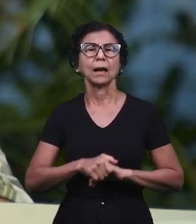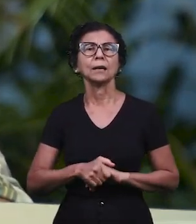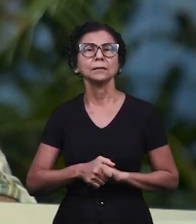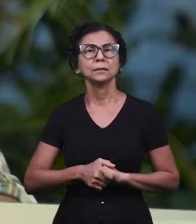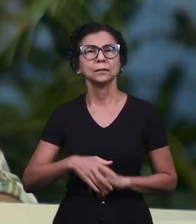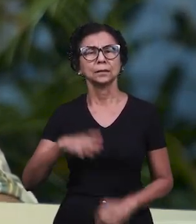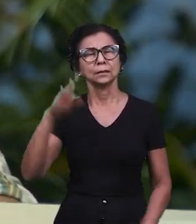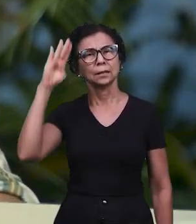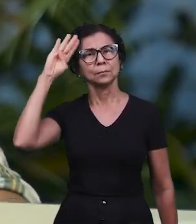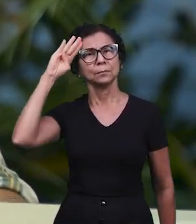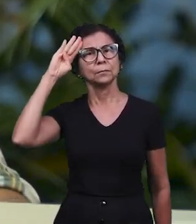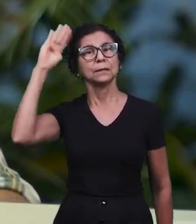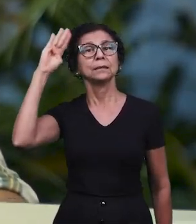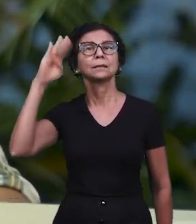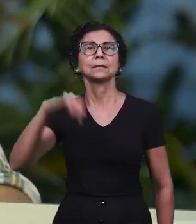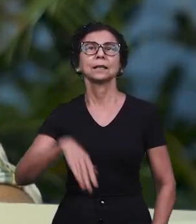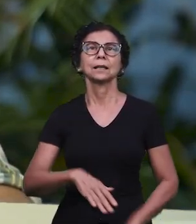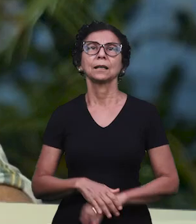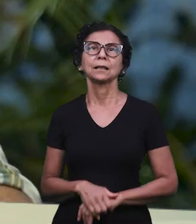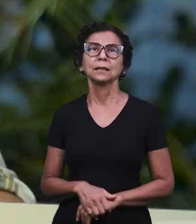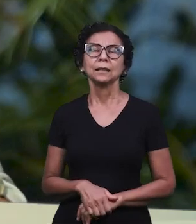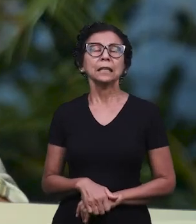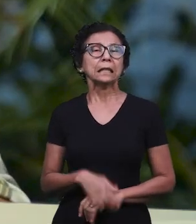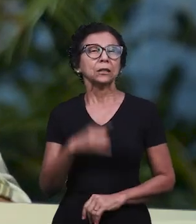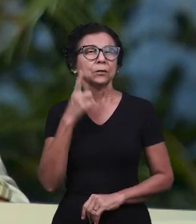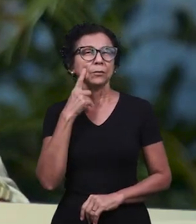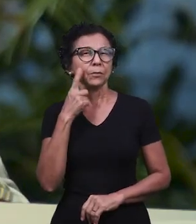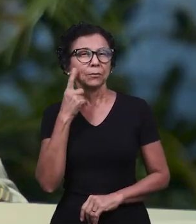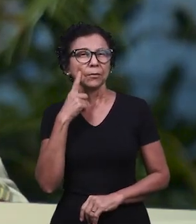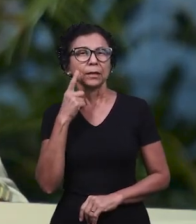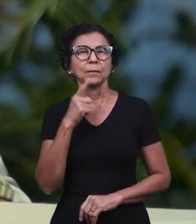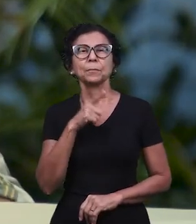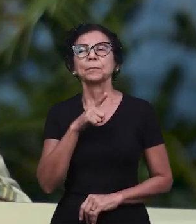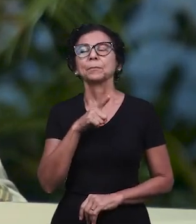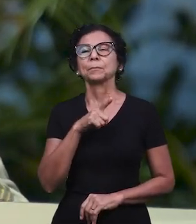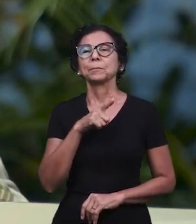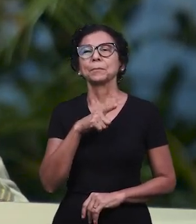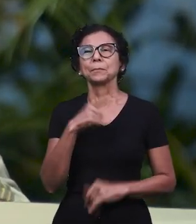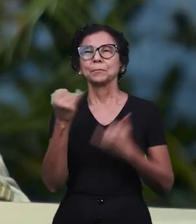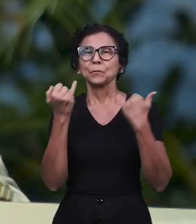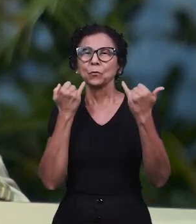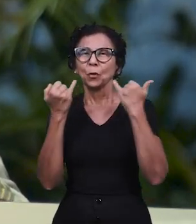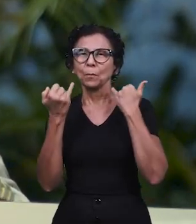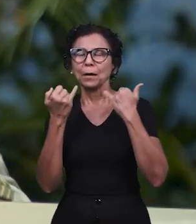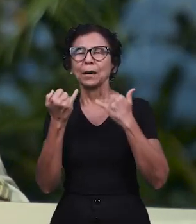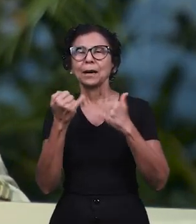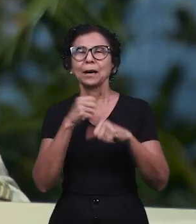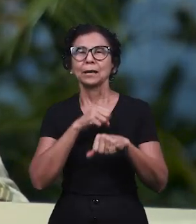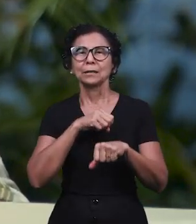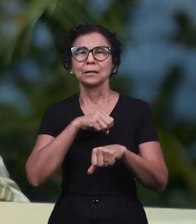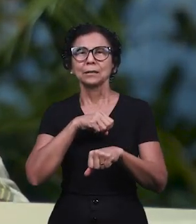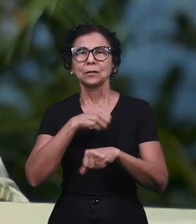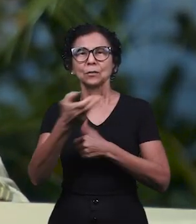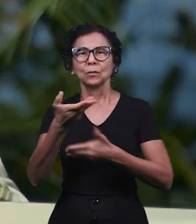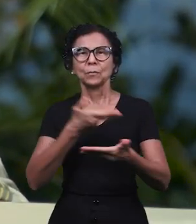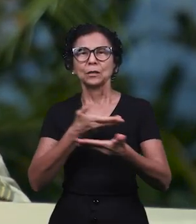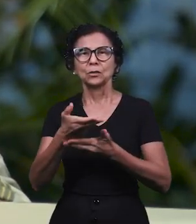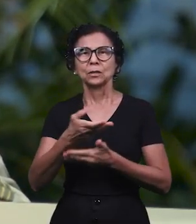E se eu não tenho a informação, eu vou buscar da melhor maneira possível, porque o Senhor tocou no meu coração de que nesses 2 anos antes de